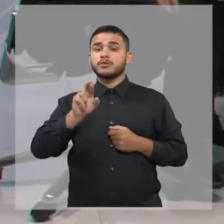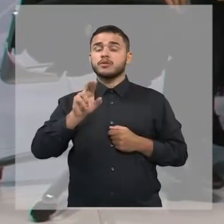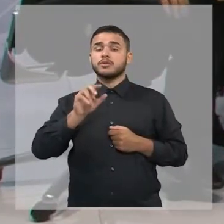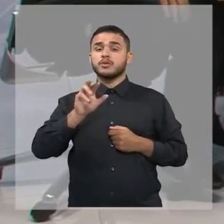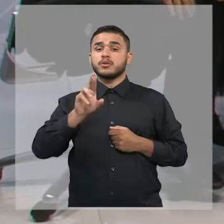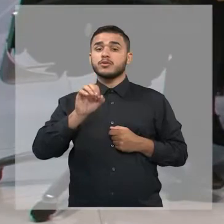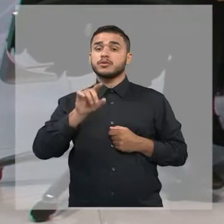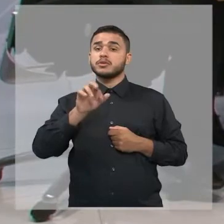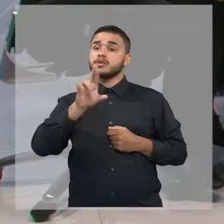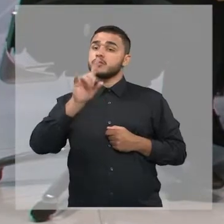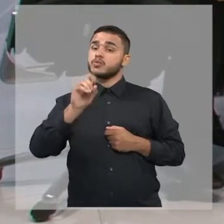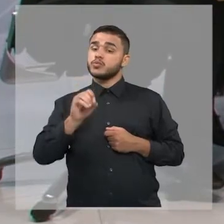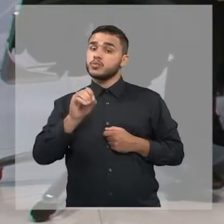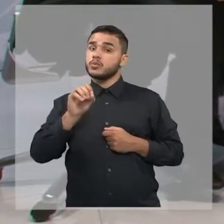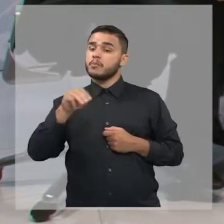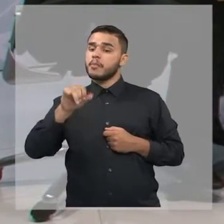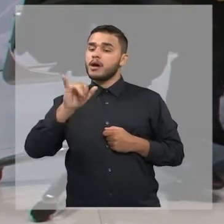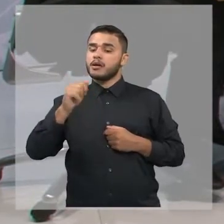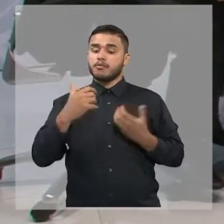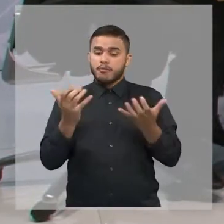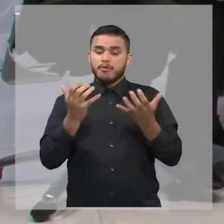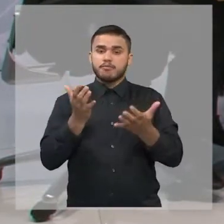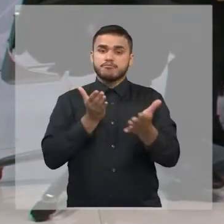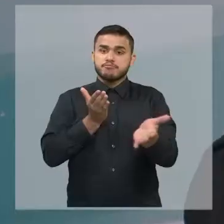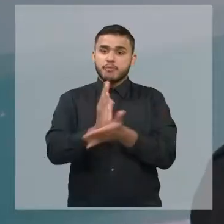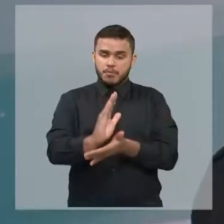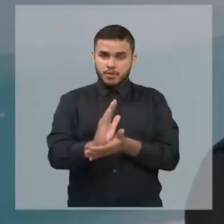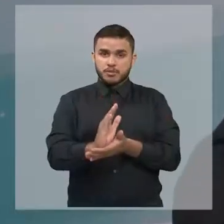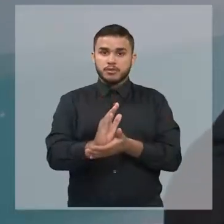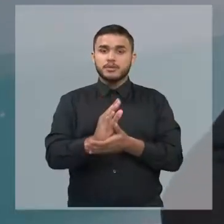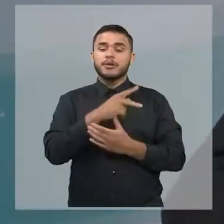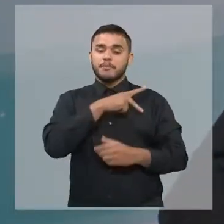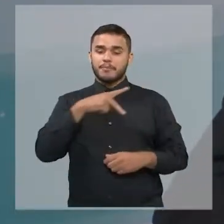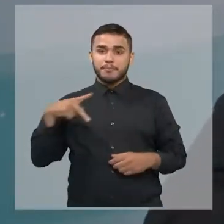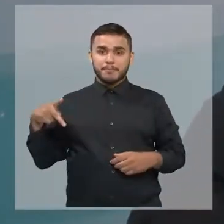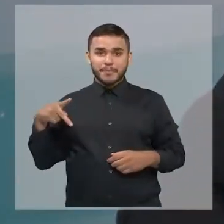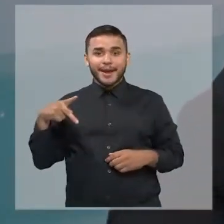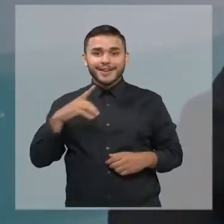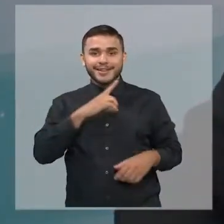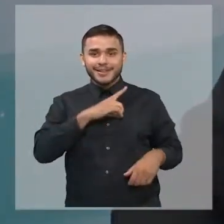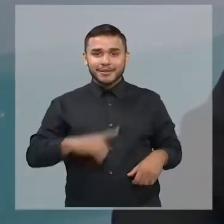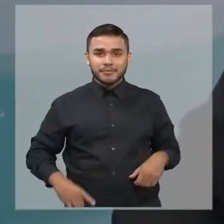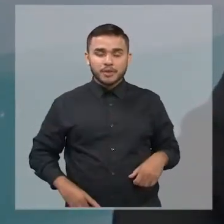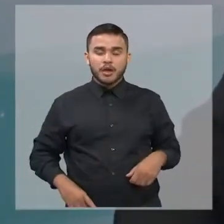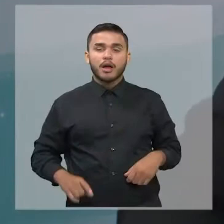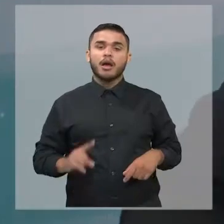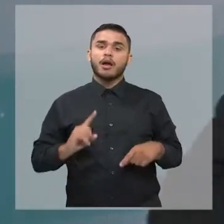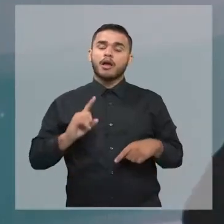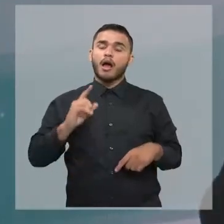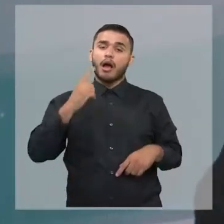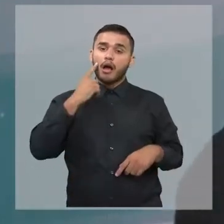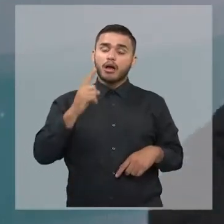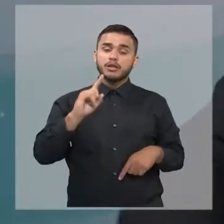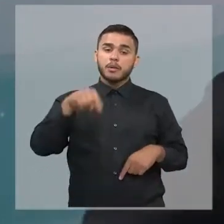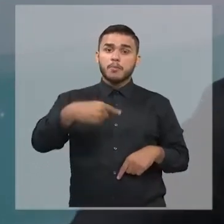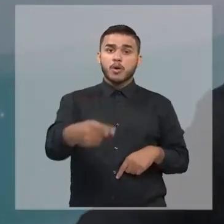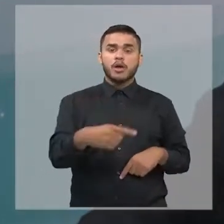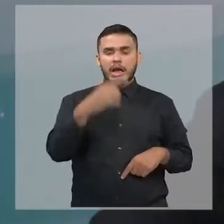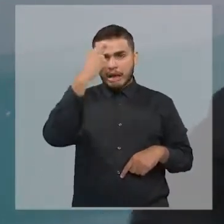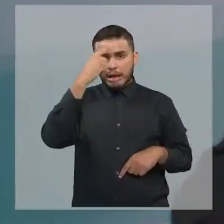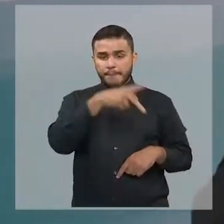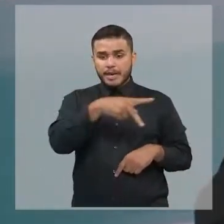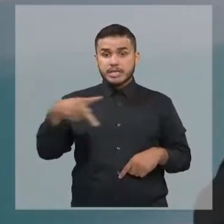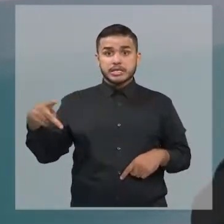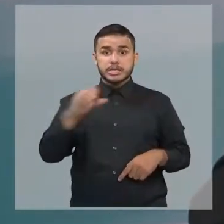o presidente Alcolumbre quiser. Passado isso, se não houver uma articulação, não passa mais absolutamente nada. Não passa mais reforma tributária